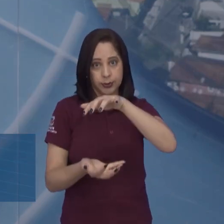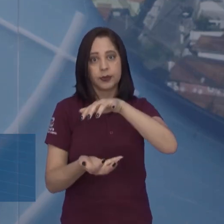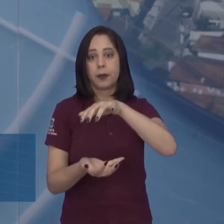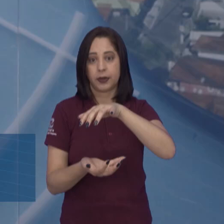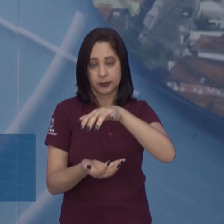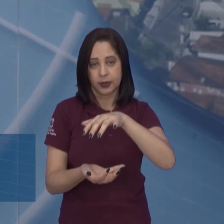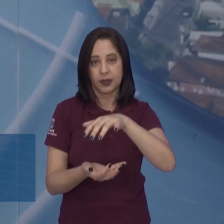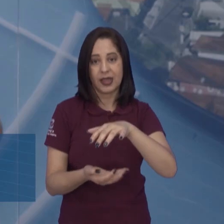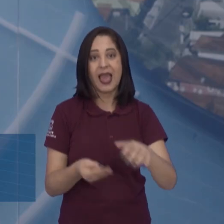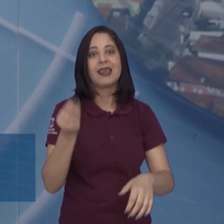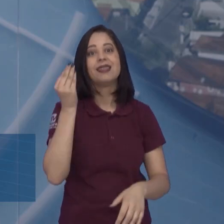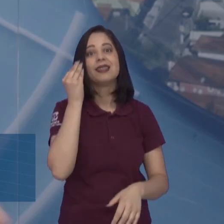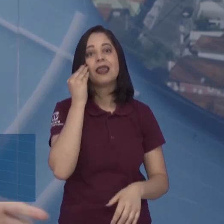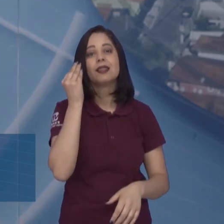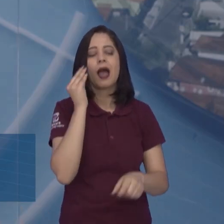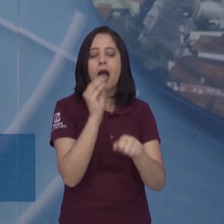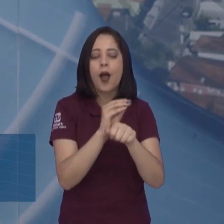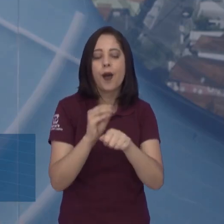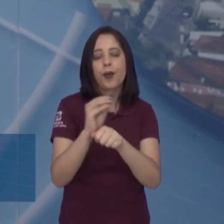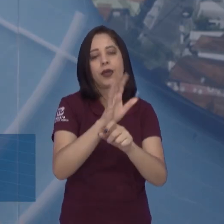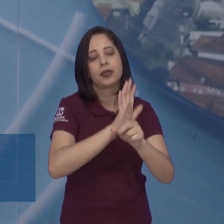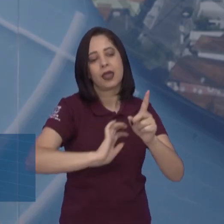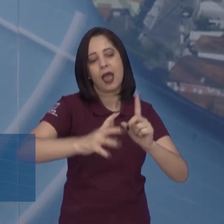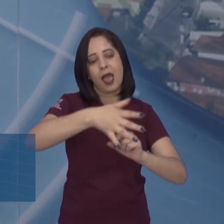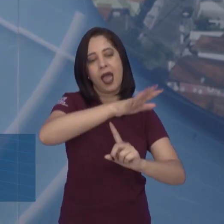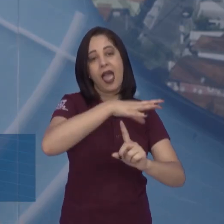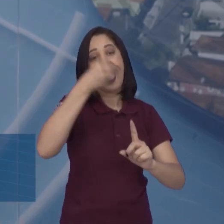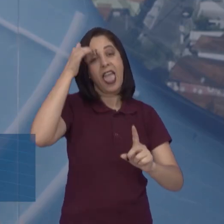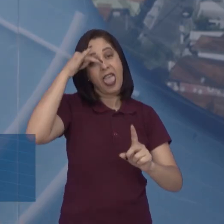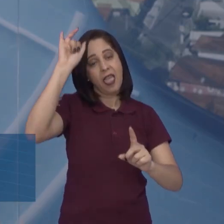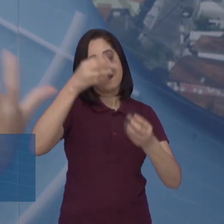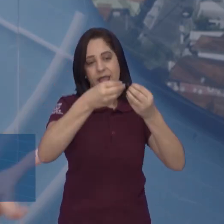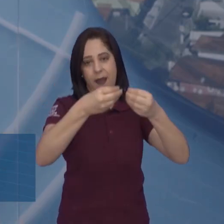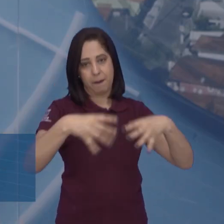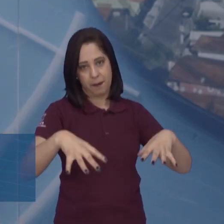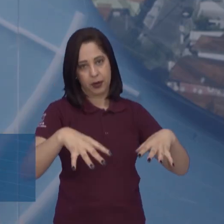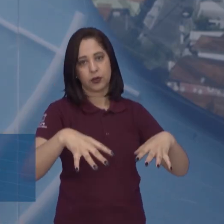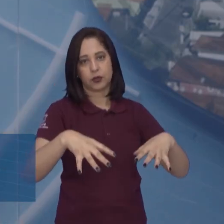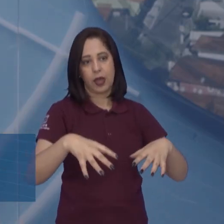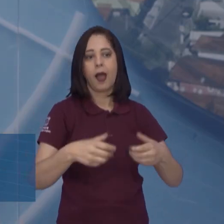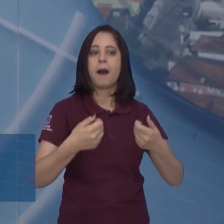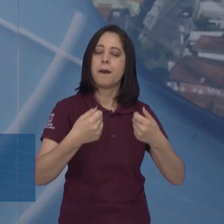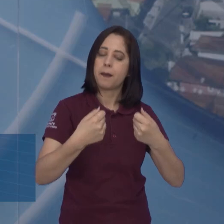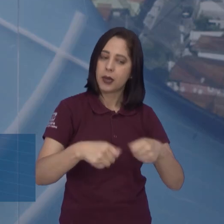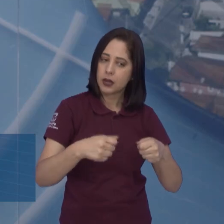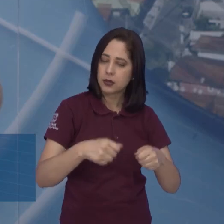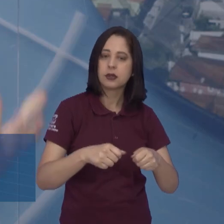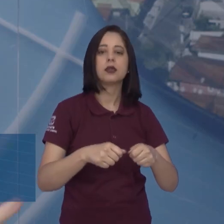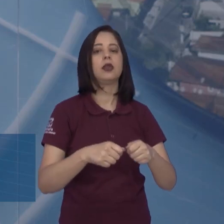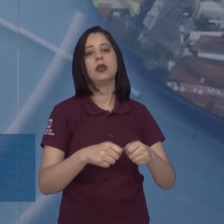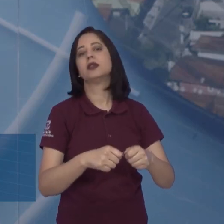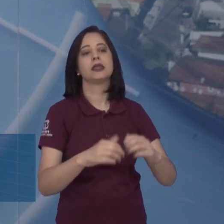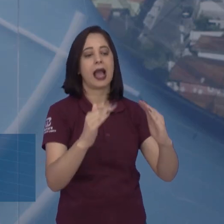tentar agredir cada vez menos, o menos possível, o meio ambiente também, né, tem-se esse conceito de